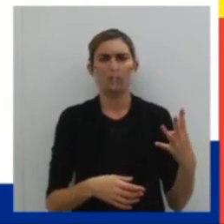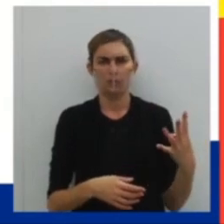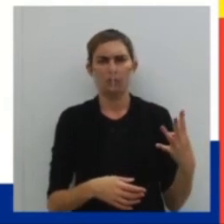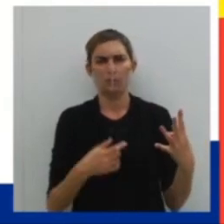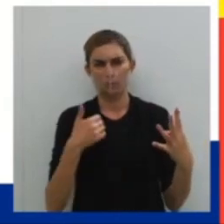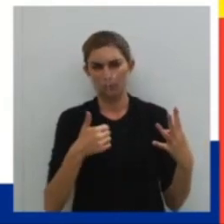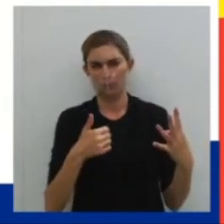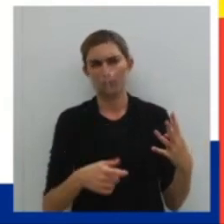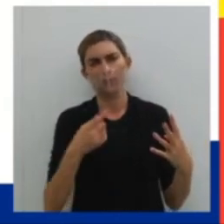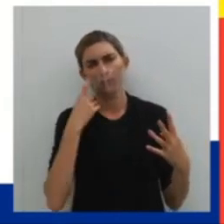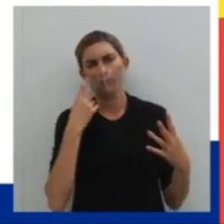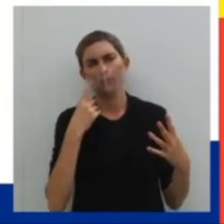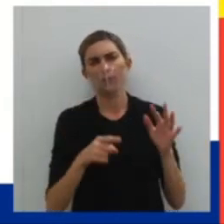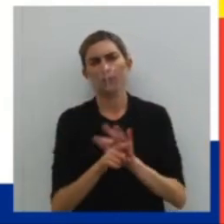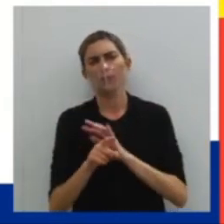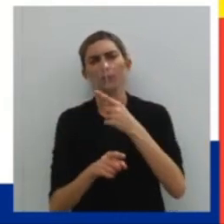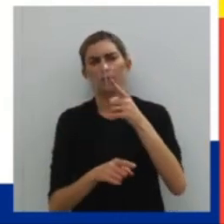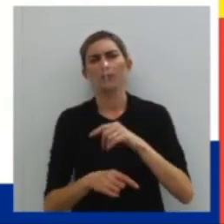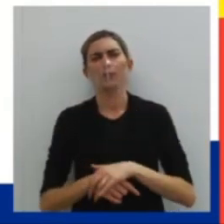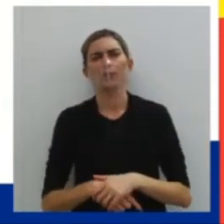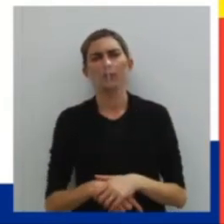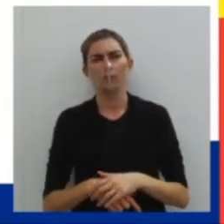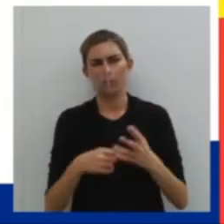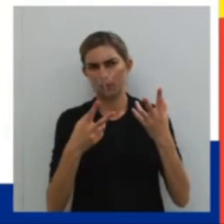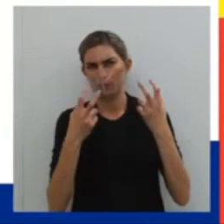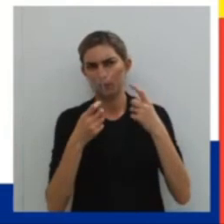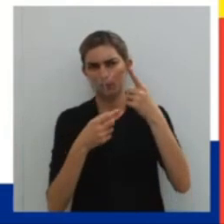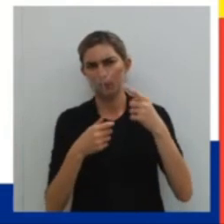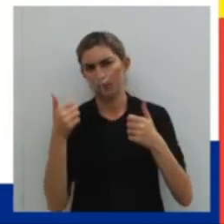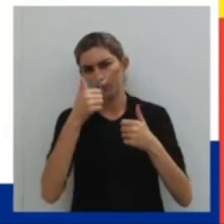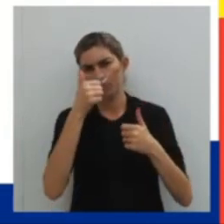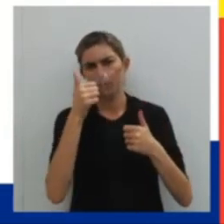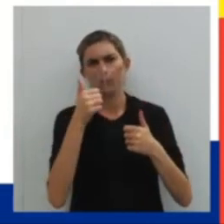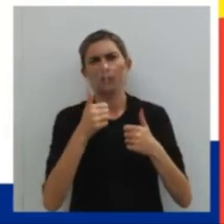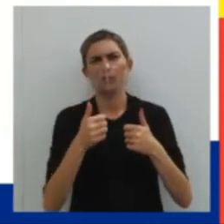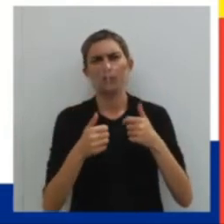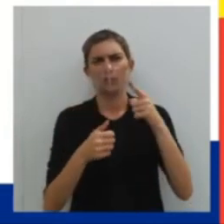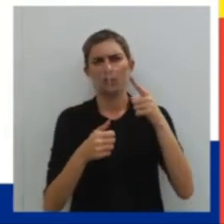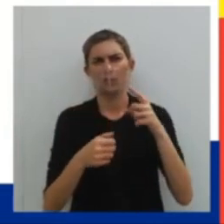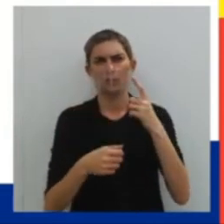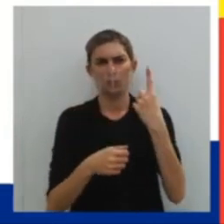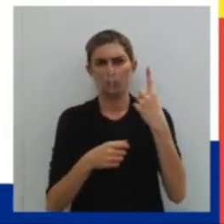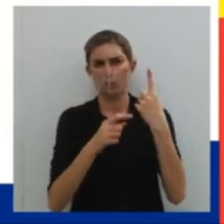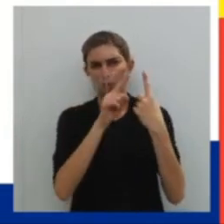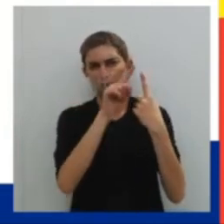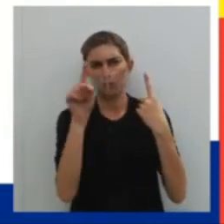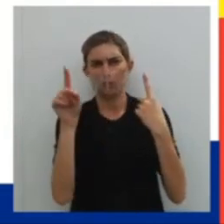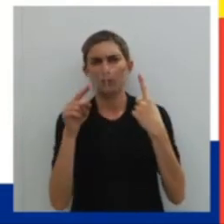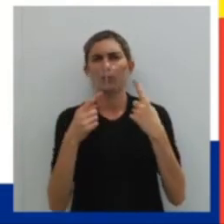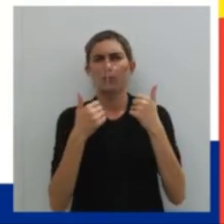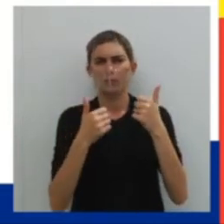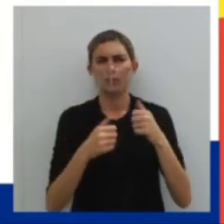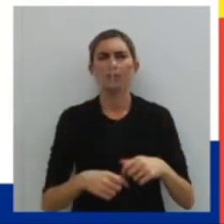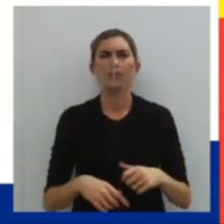elementos, beleza? Vou perguntar para você o seguinte, tu percebe que esse primeiro elemento dele está saindo apenas uma setinha?